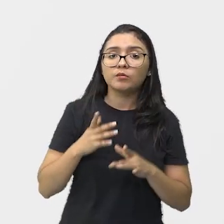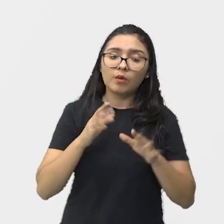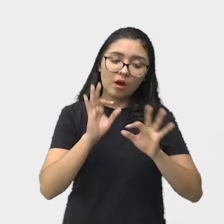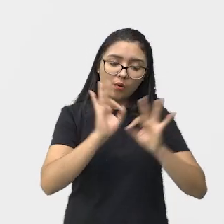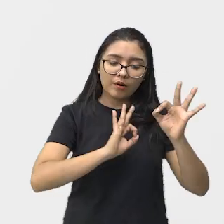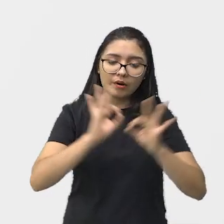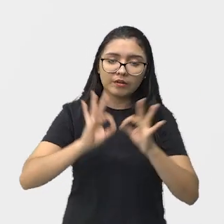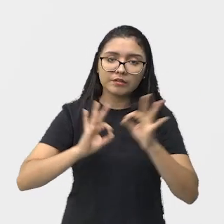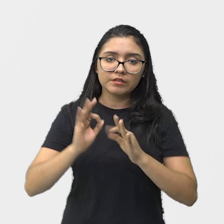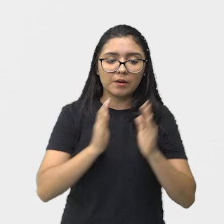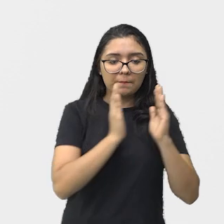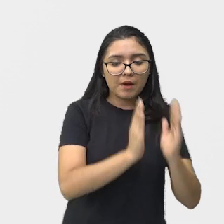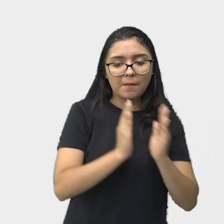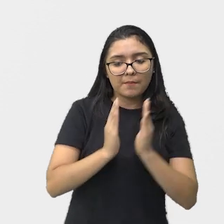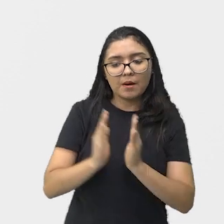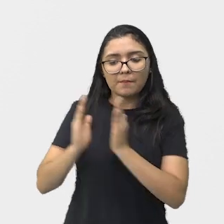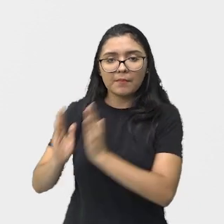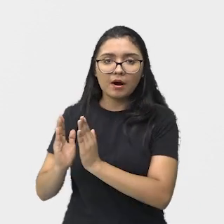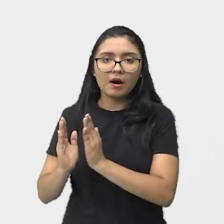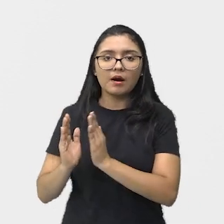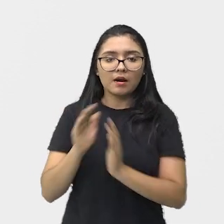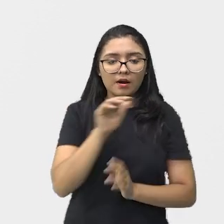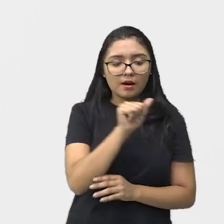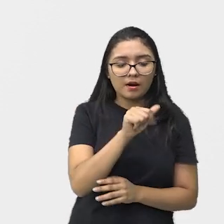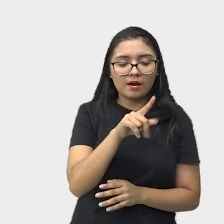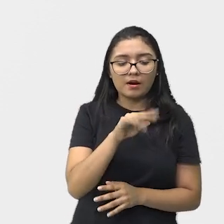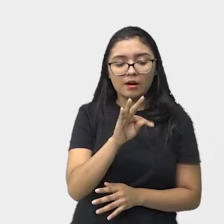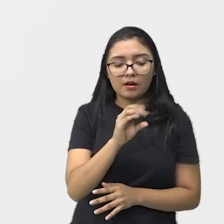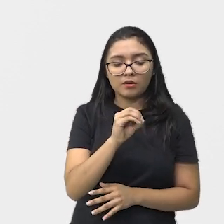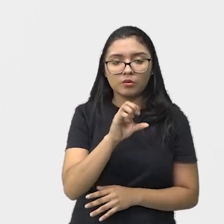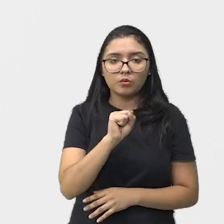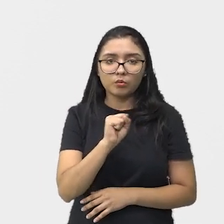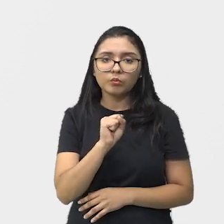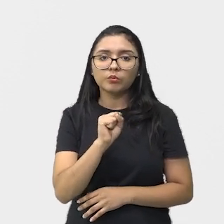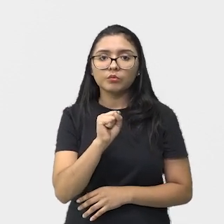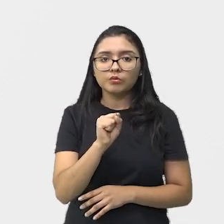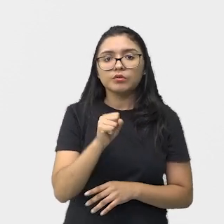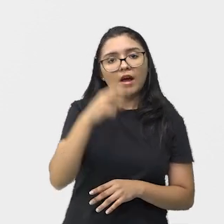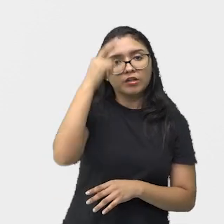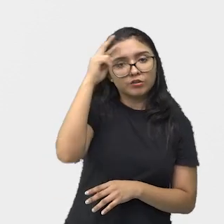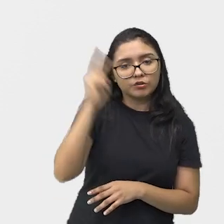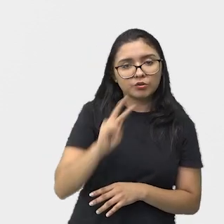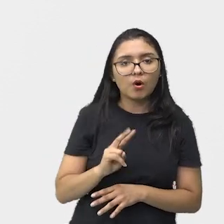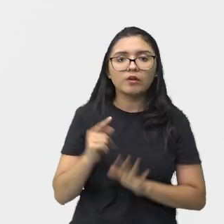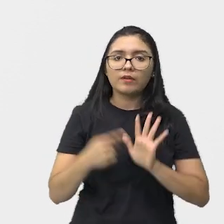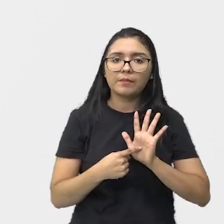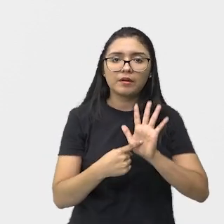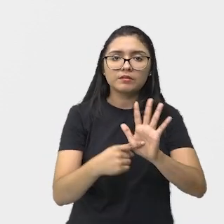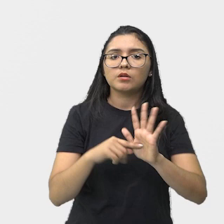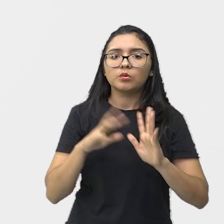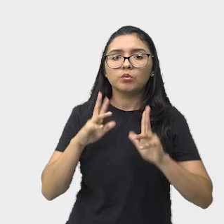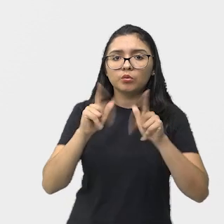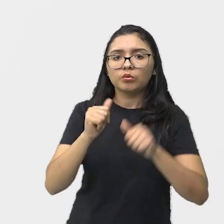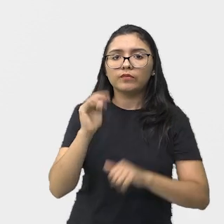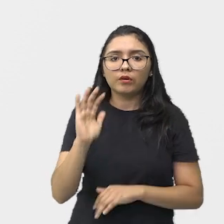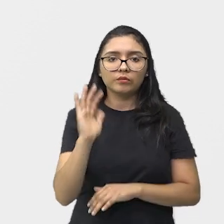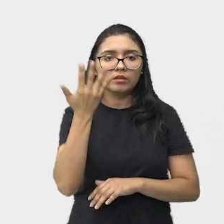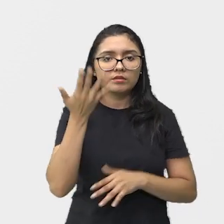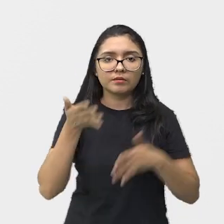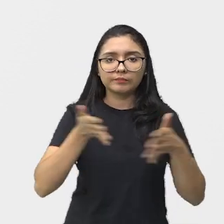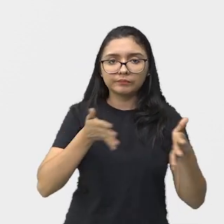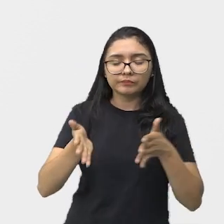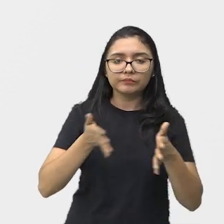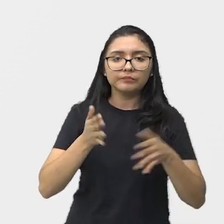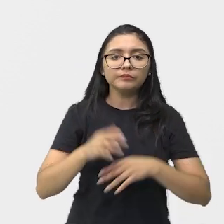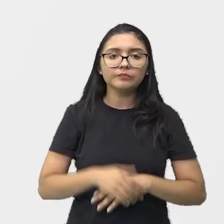e atos. Um ato é um dos momentos da obra que pode corresponder a tudo o que acontece no mesmo